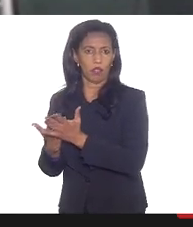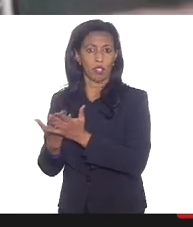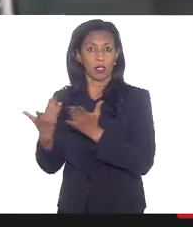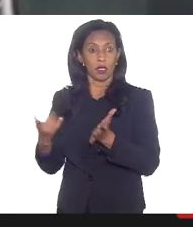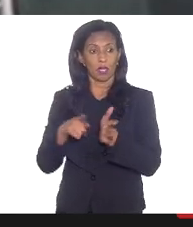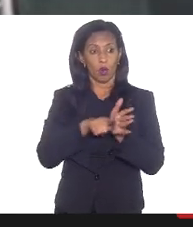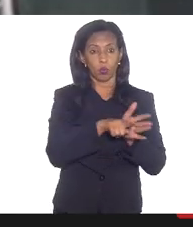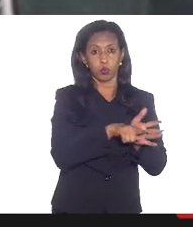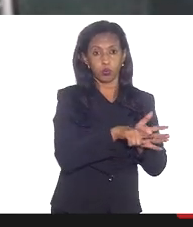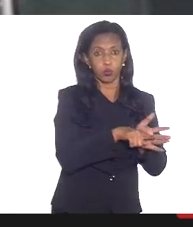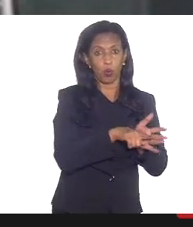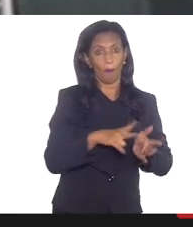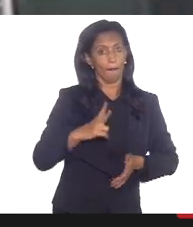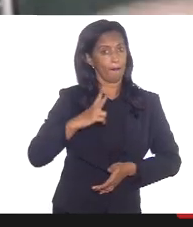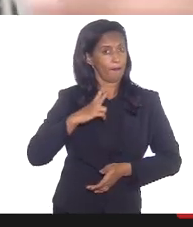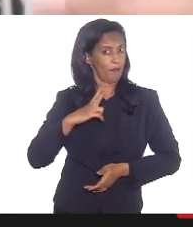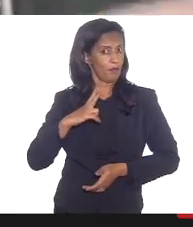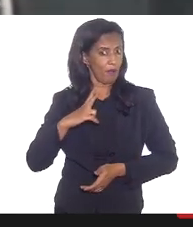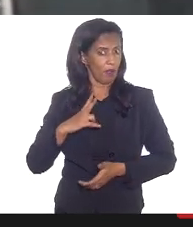consultores privados